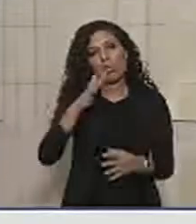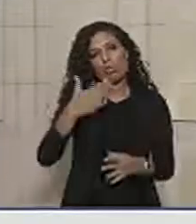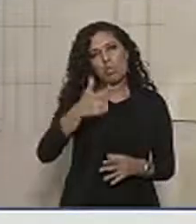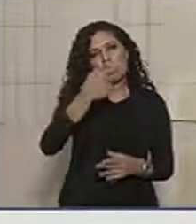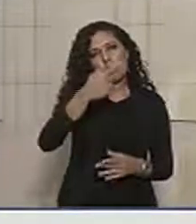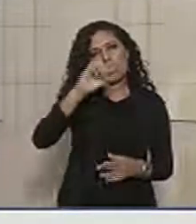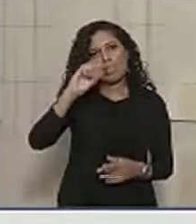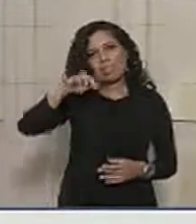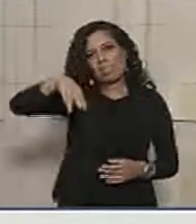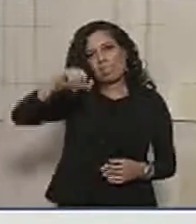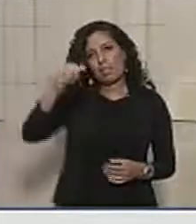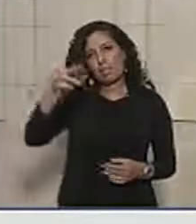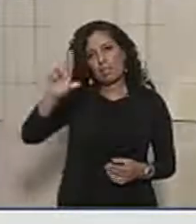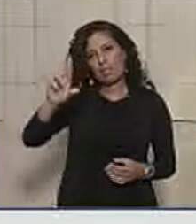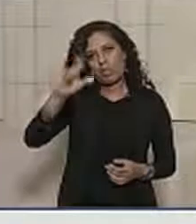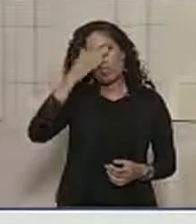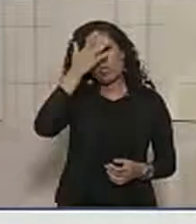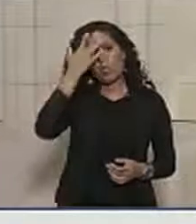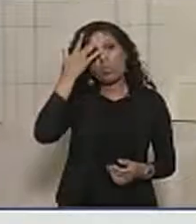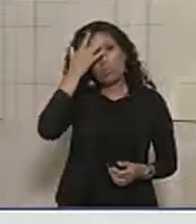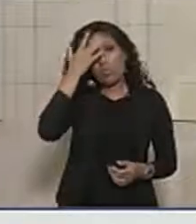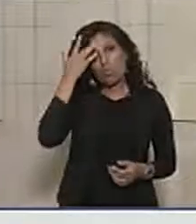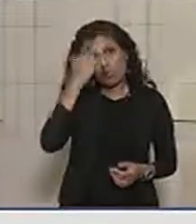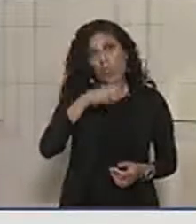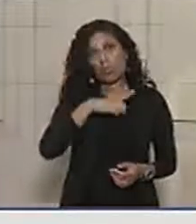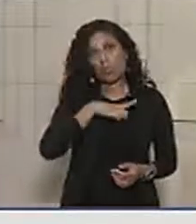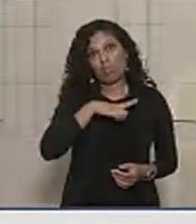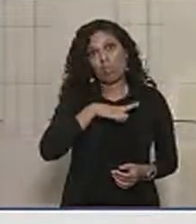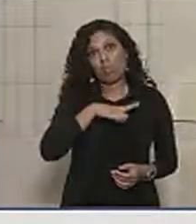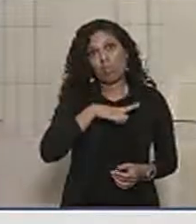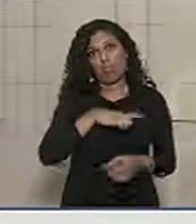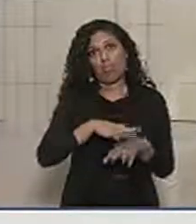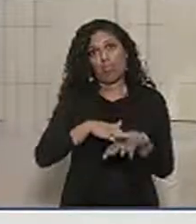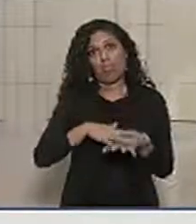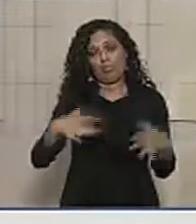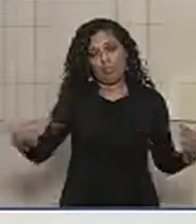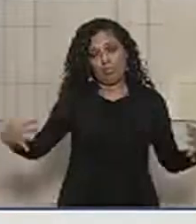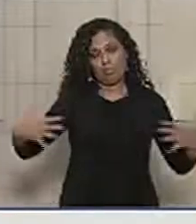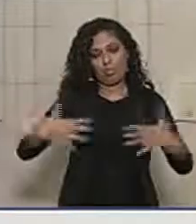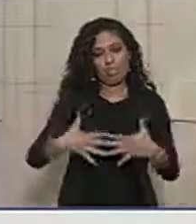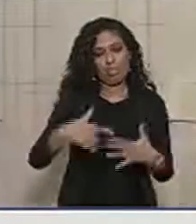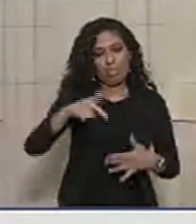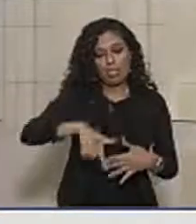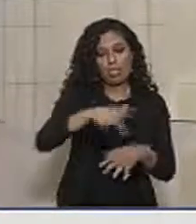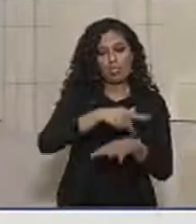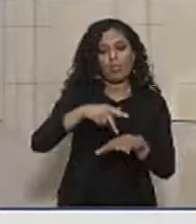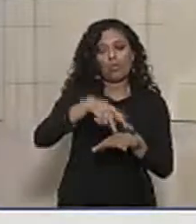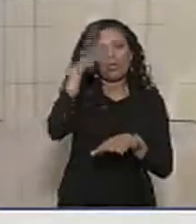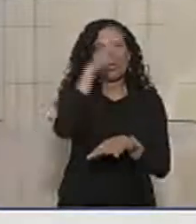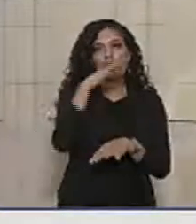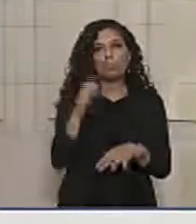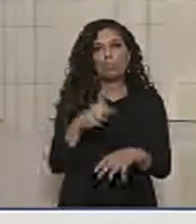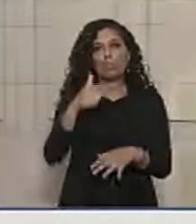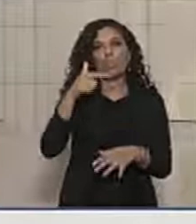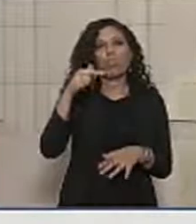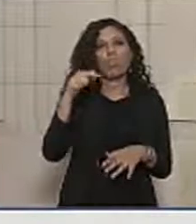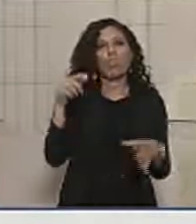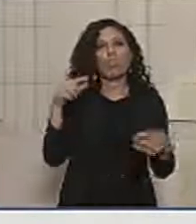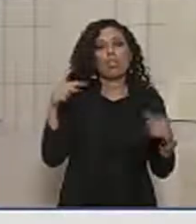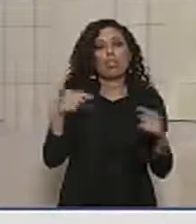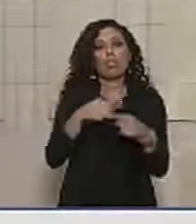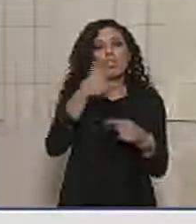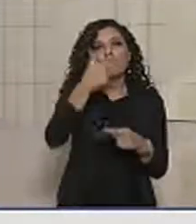70 milhões de pessoas possuem esse transtorno. No Brasil, são 2 milhões. E é essencial